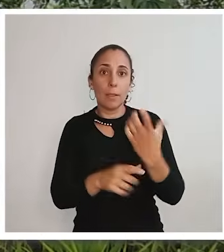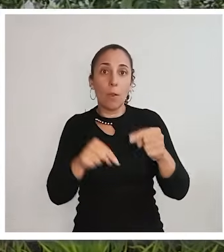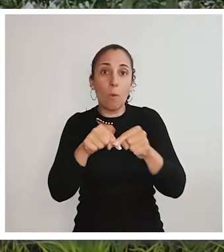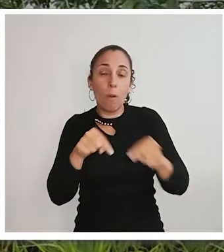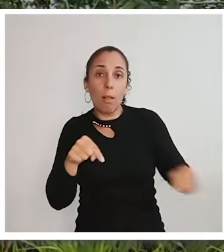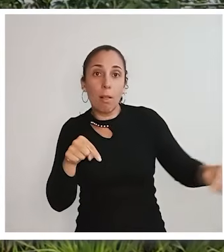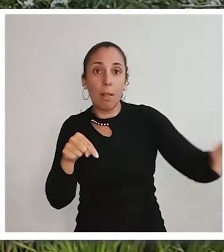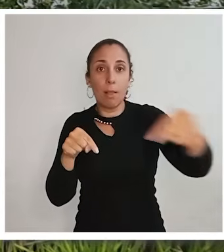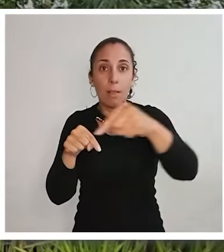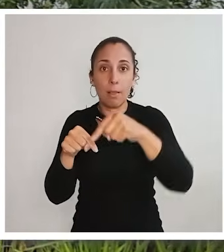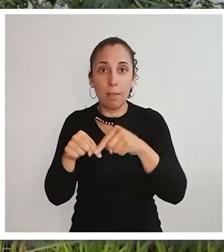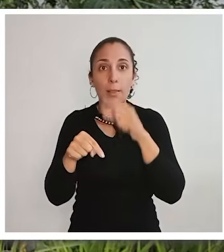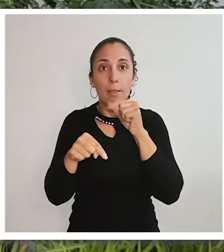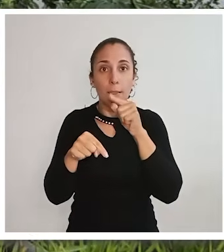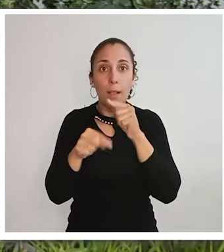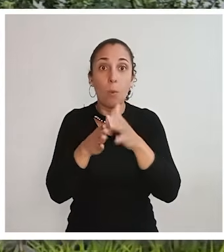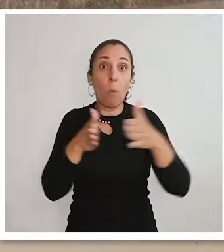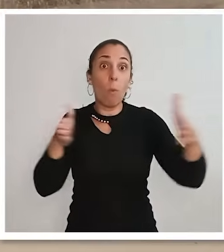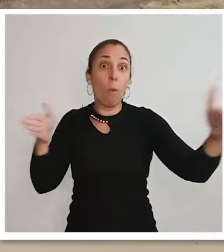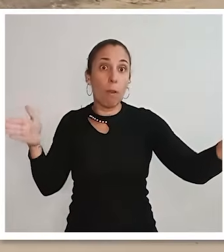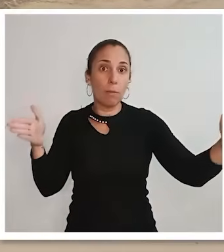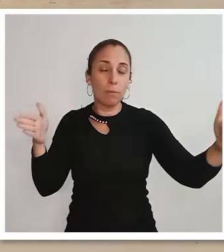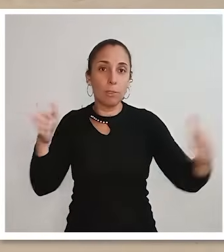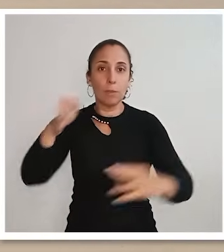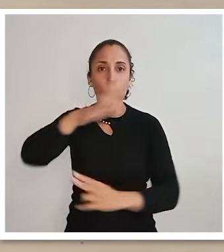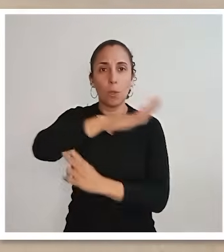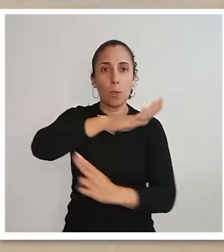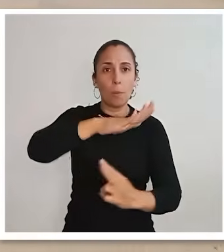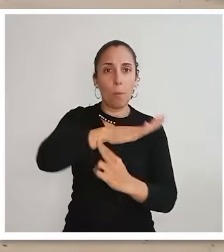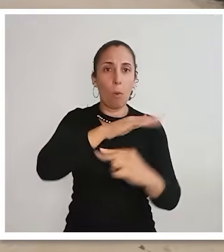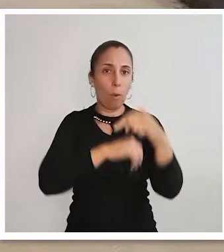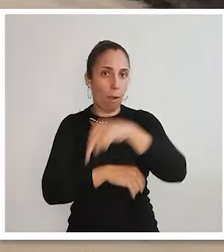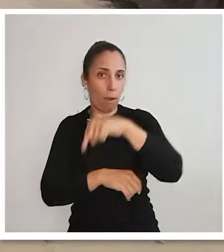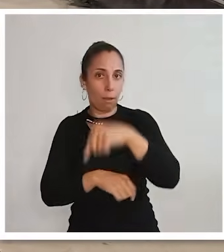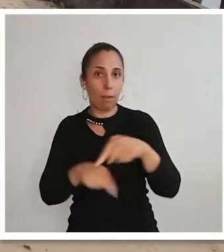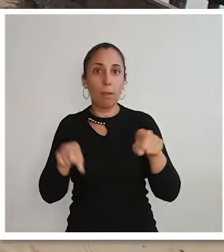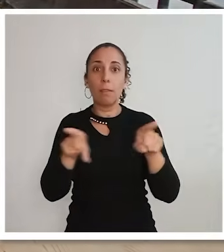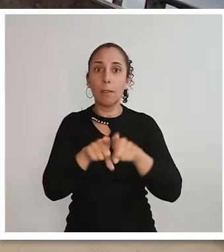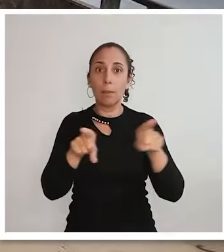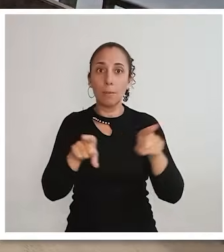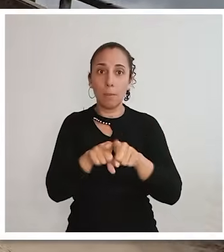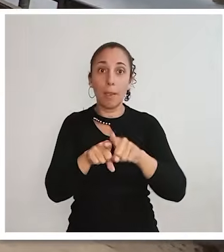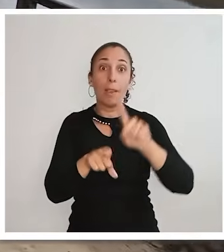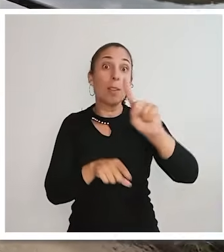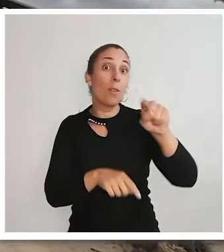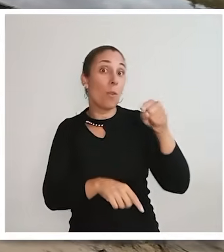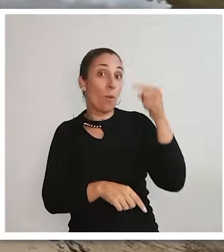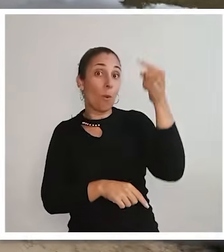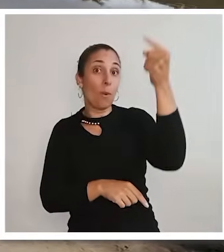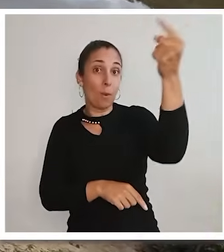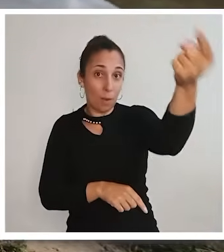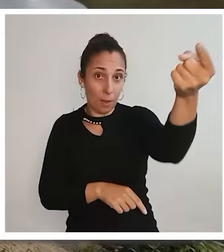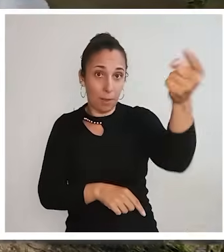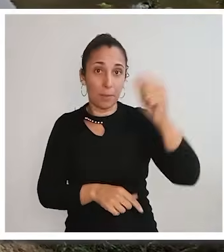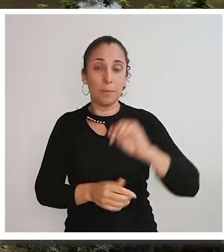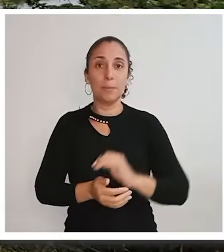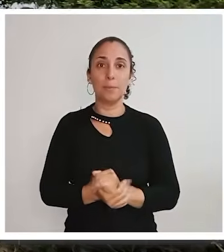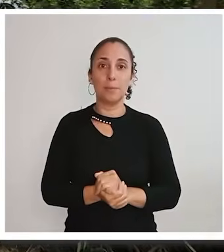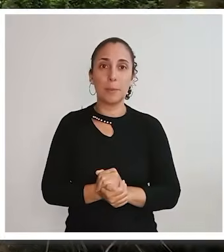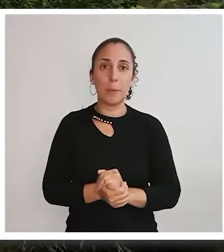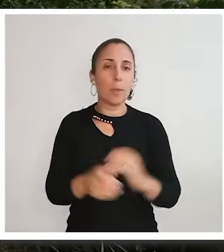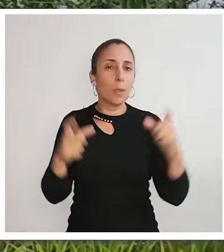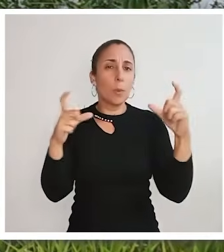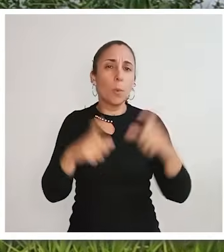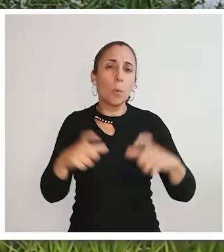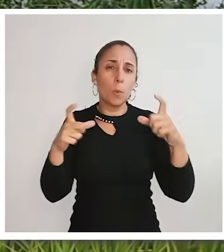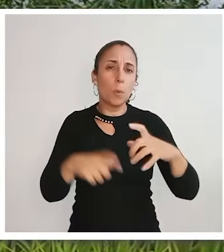vamos dizer assim, parcialmente represada. O que aconteceu? Elevou o nível do rio e formou esse lago imenso, tanto de um